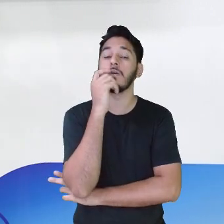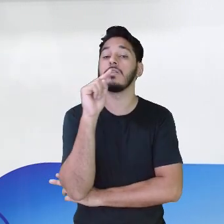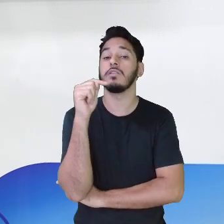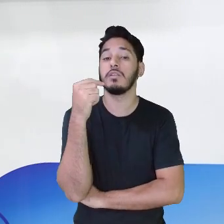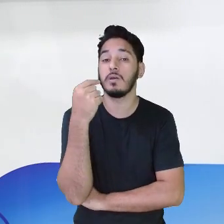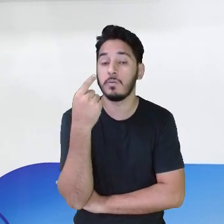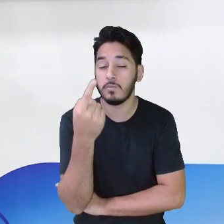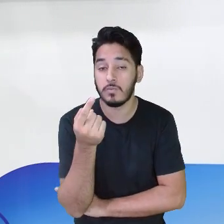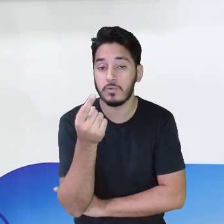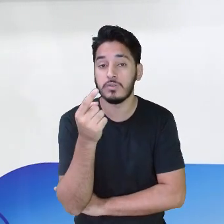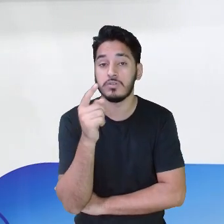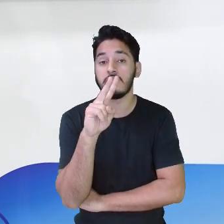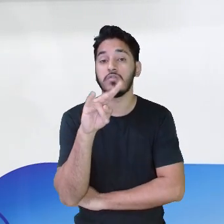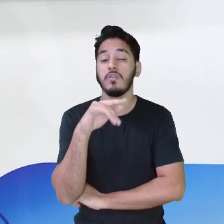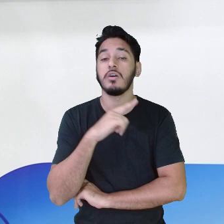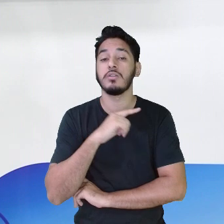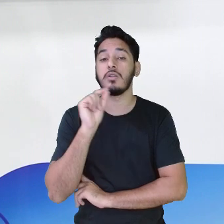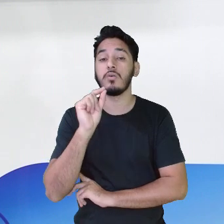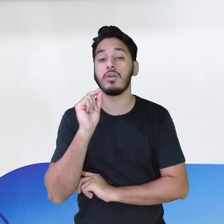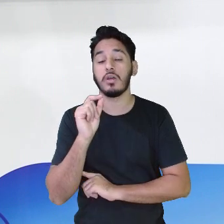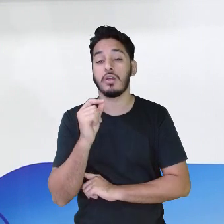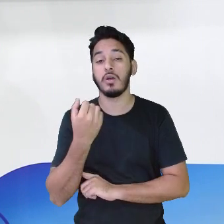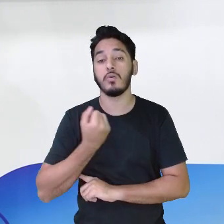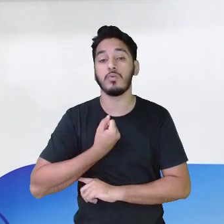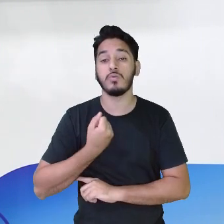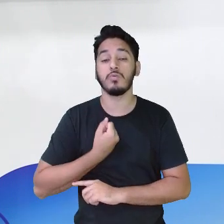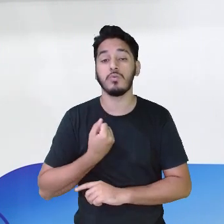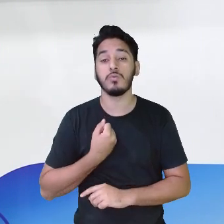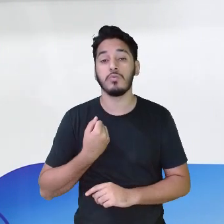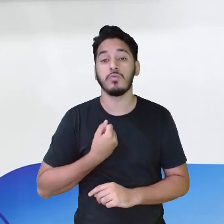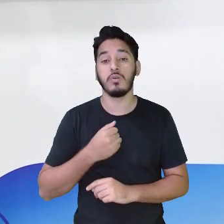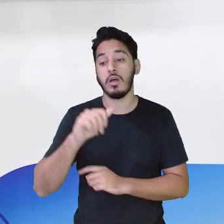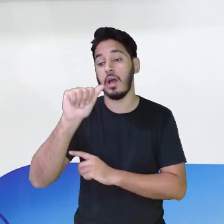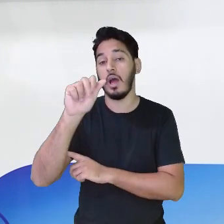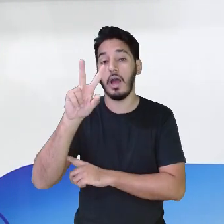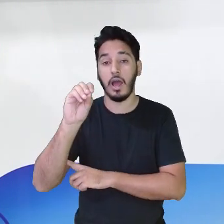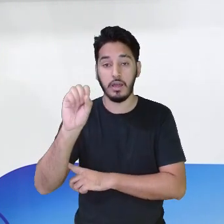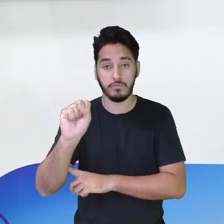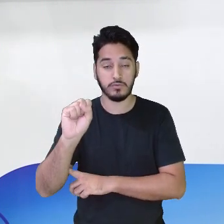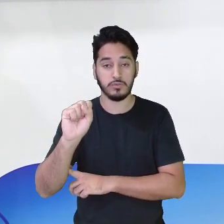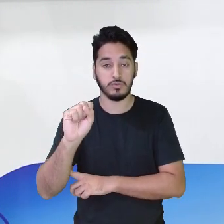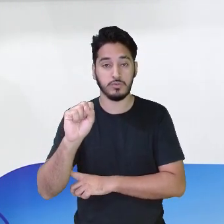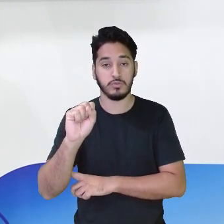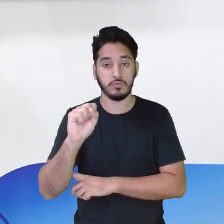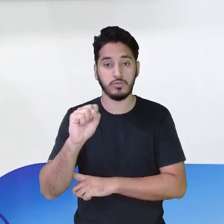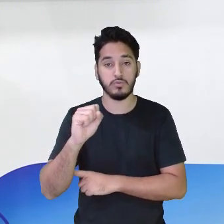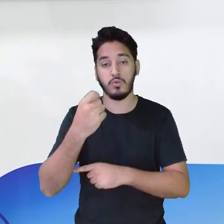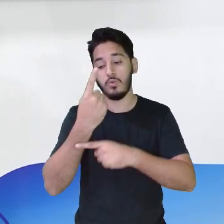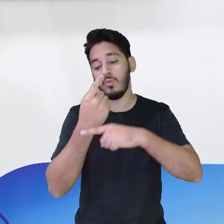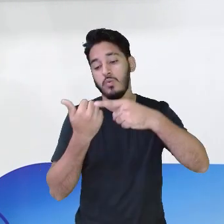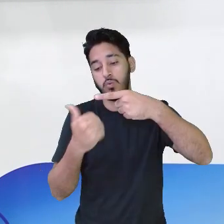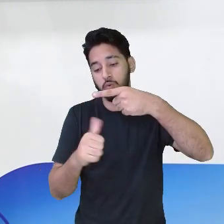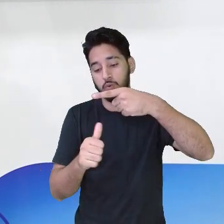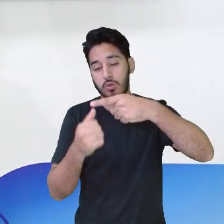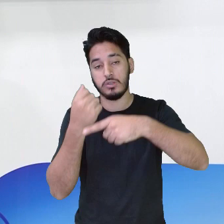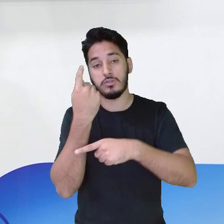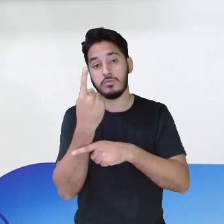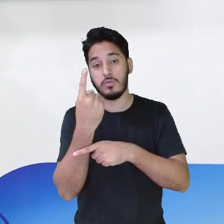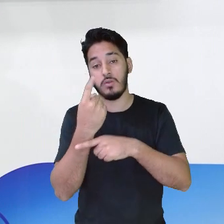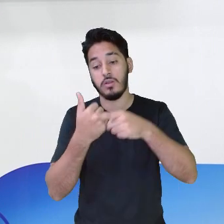disso, você vai acrescentar ao número o termo avos. 1, 11avos.